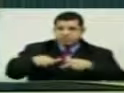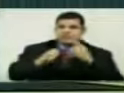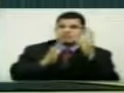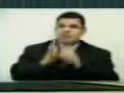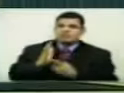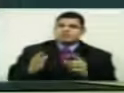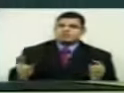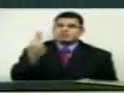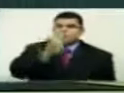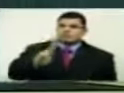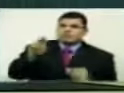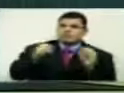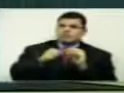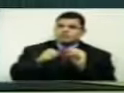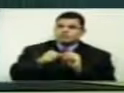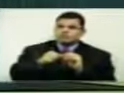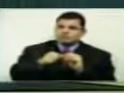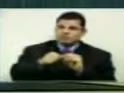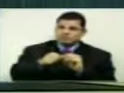dinheiro utilizado para